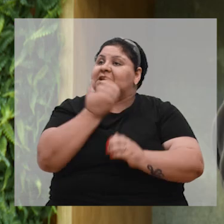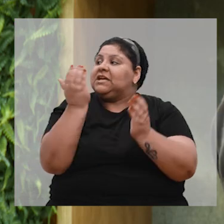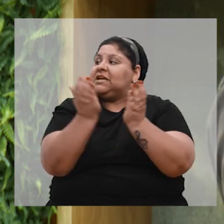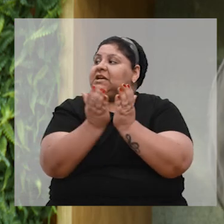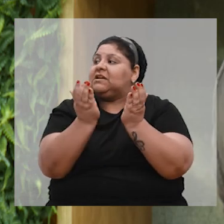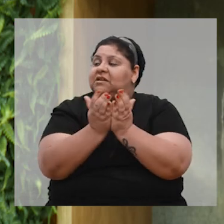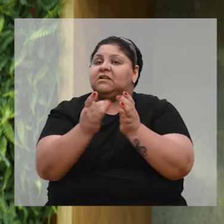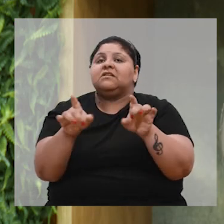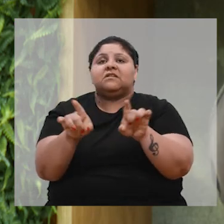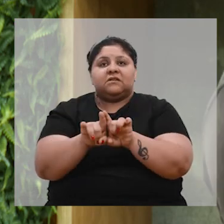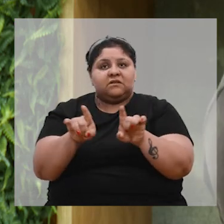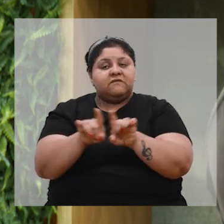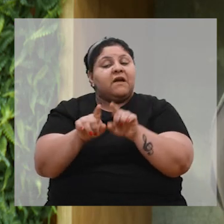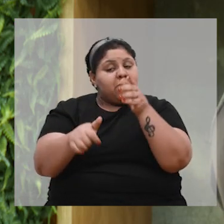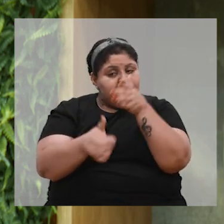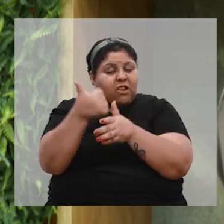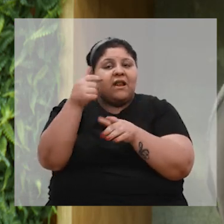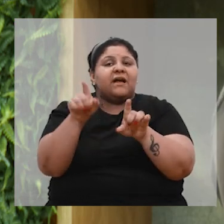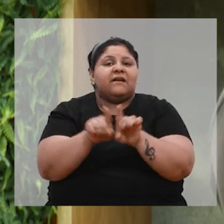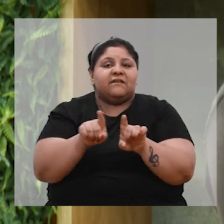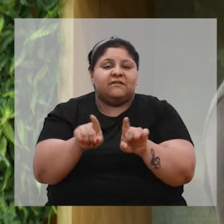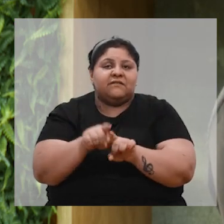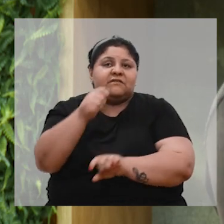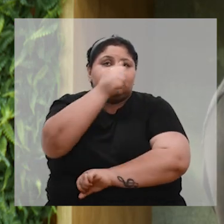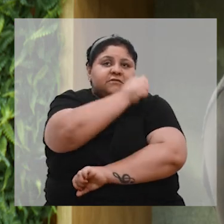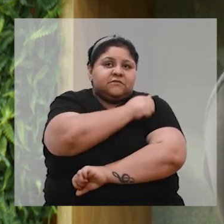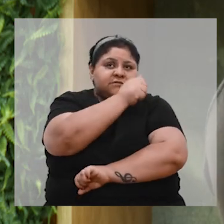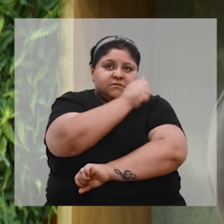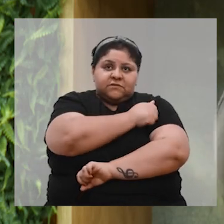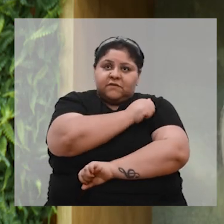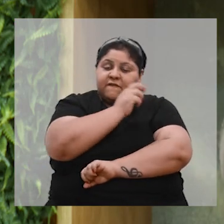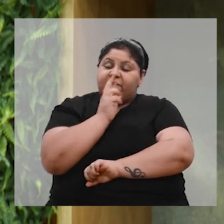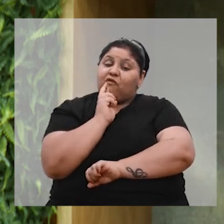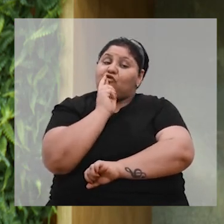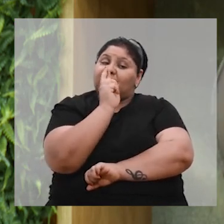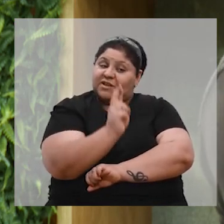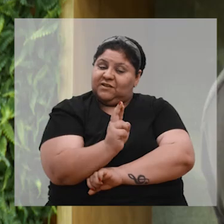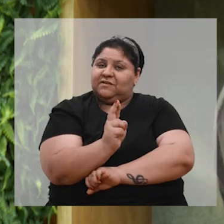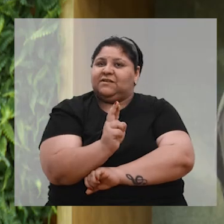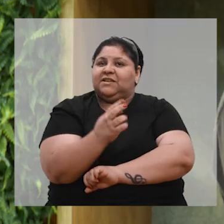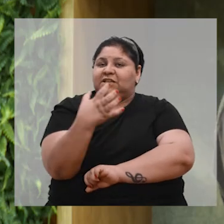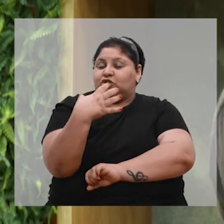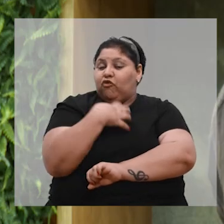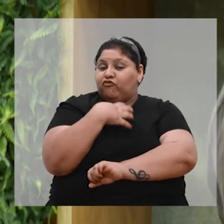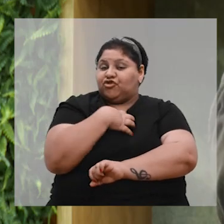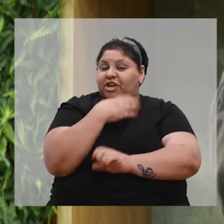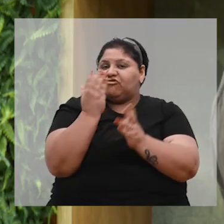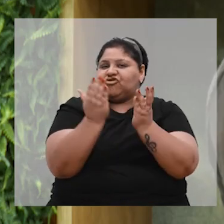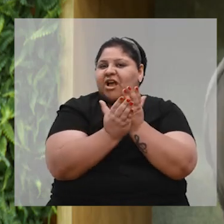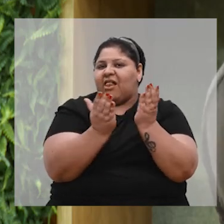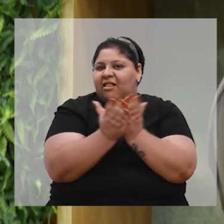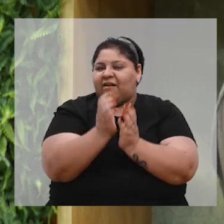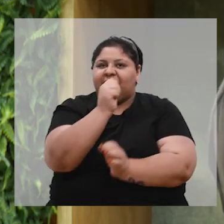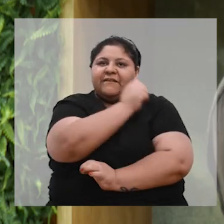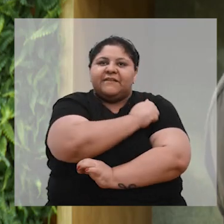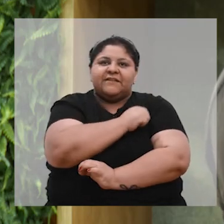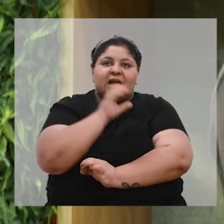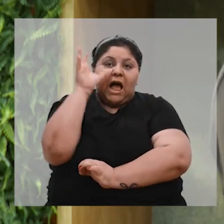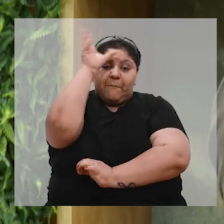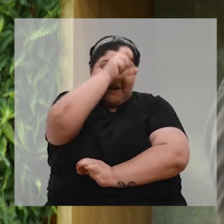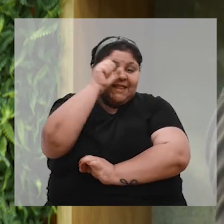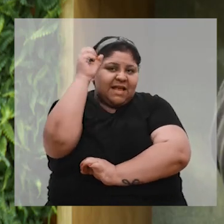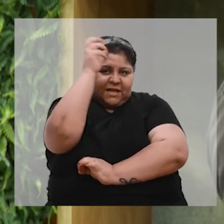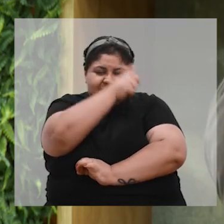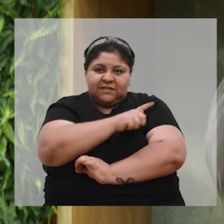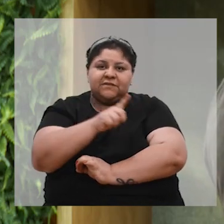vida, a aula dele por conseguinte vai melhorar, os alunos vão responder a essa aula, esse novo formato de aula,